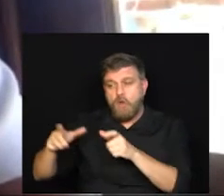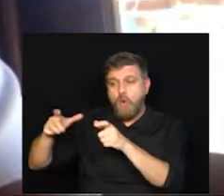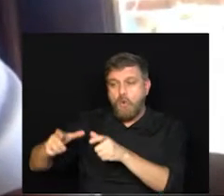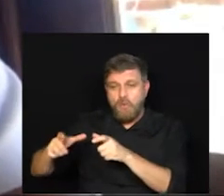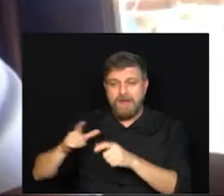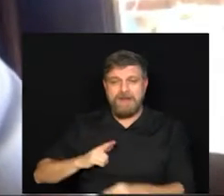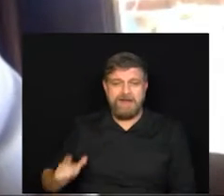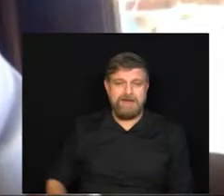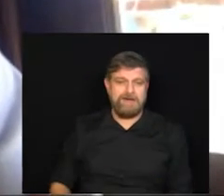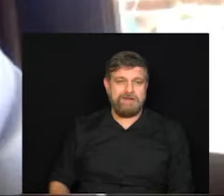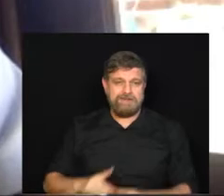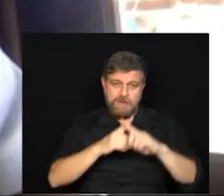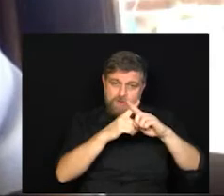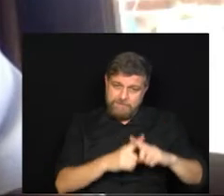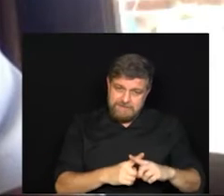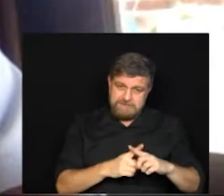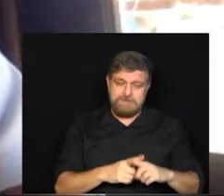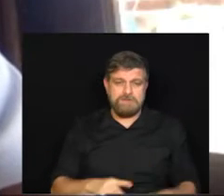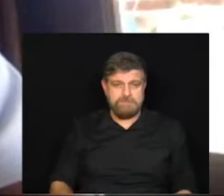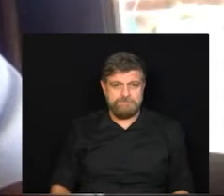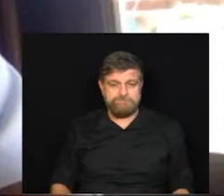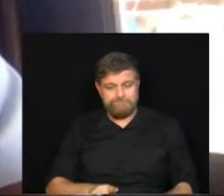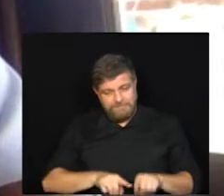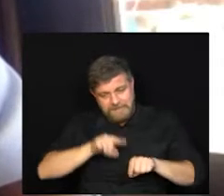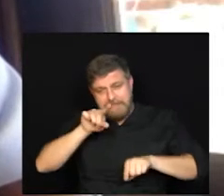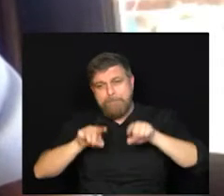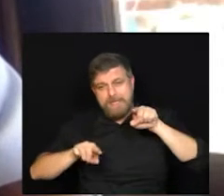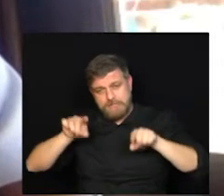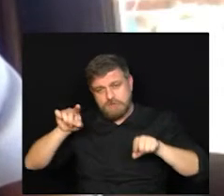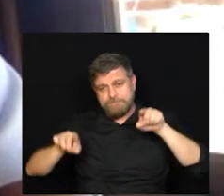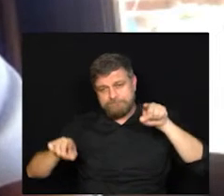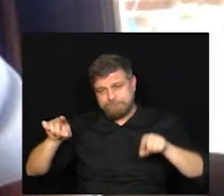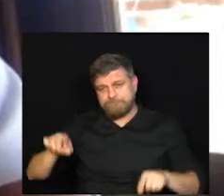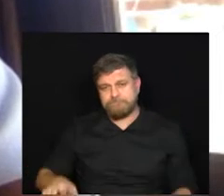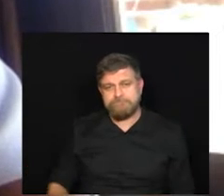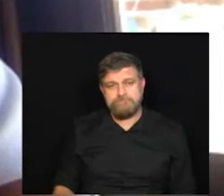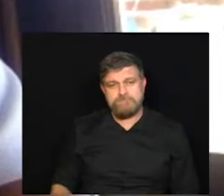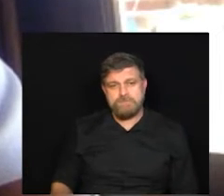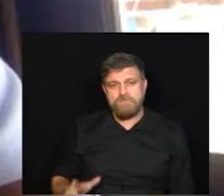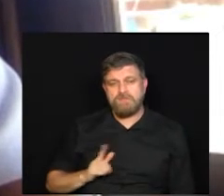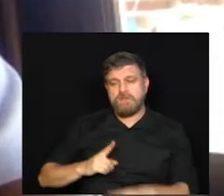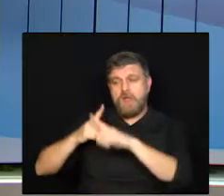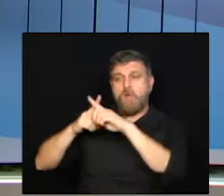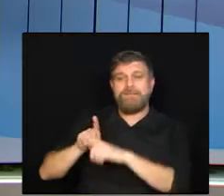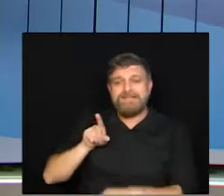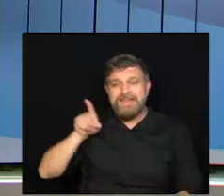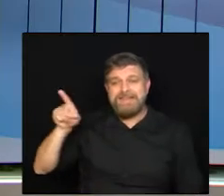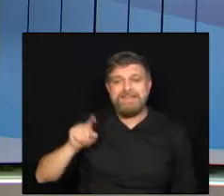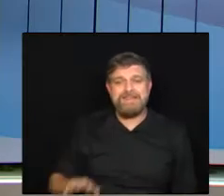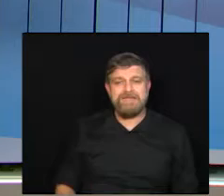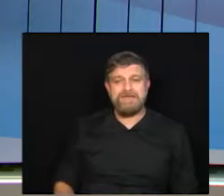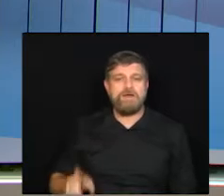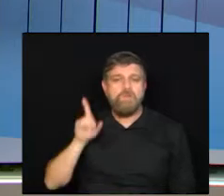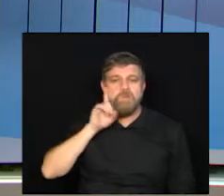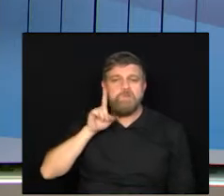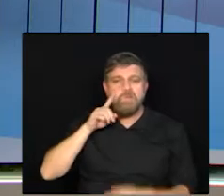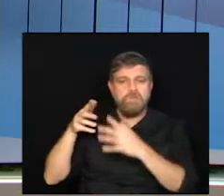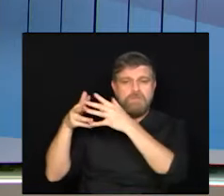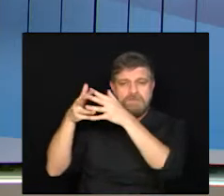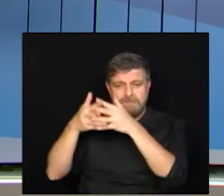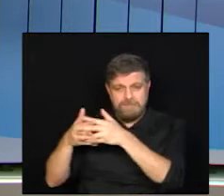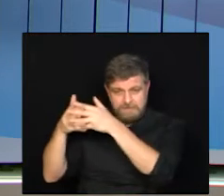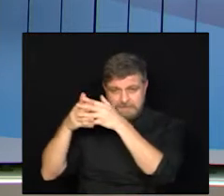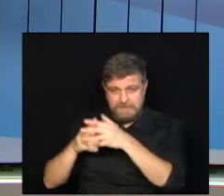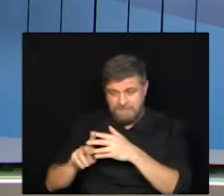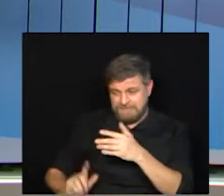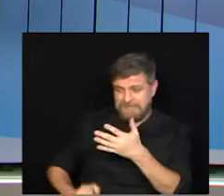da competição, depende. E nessa competição em Miami, você que tem que